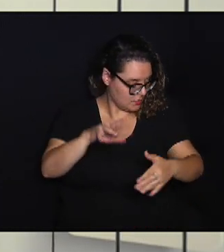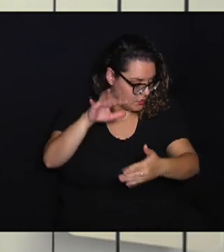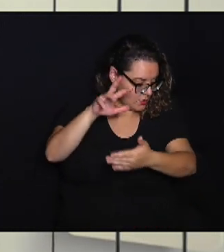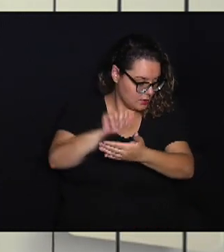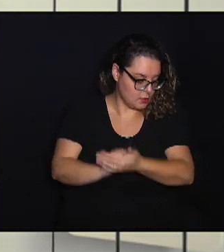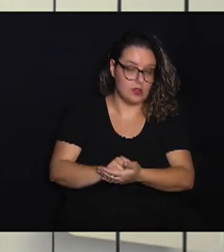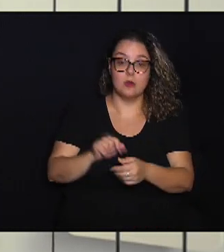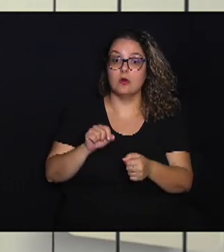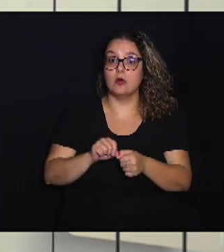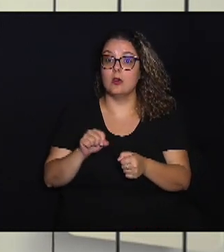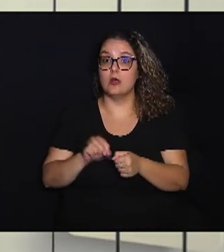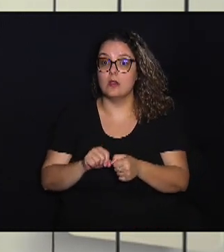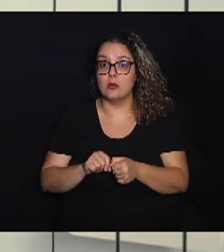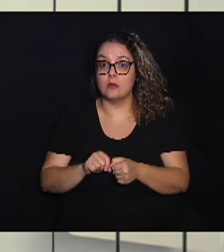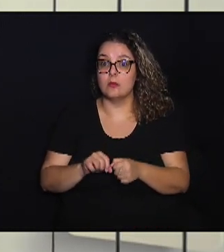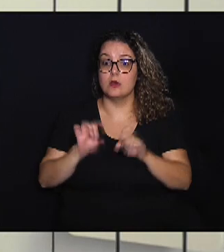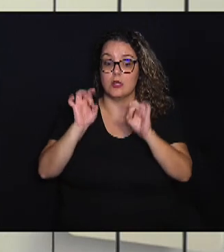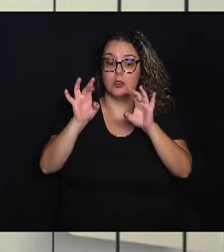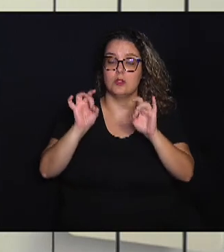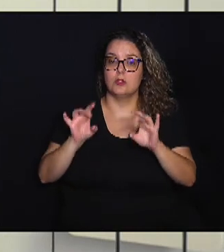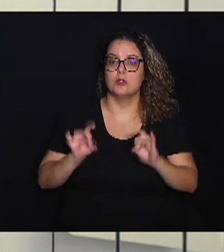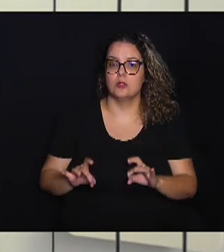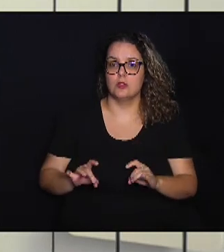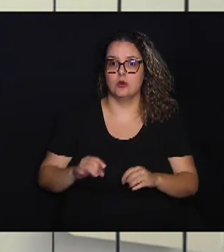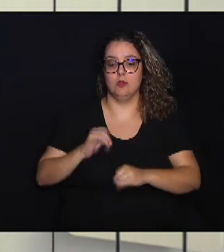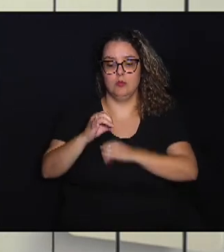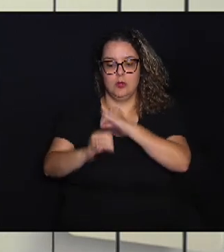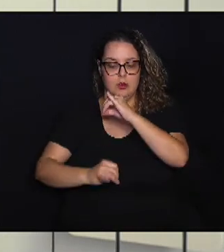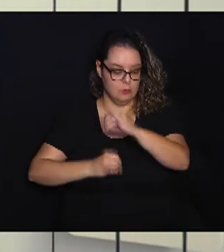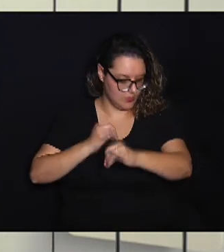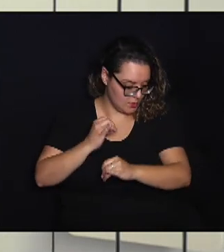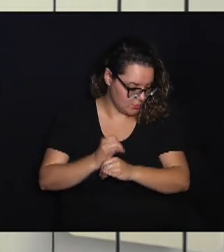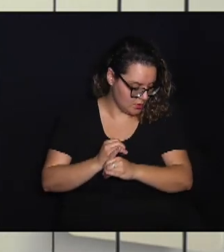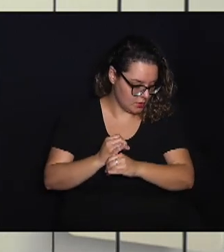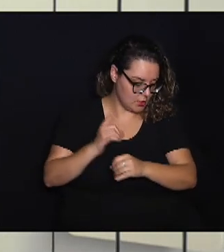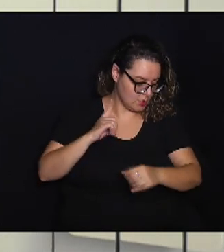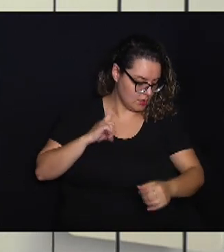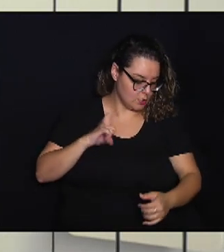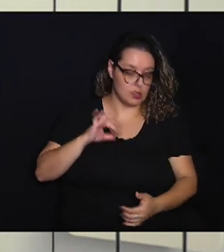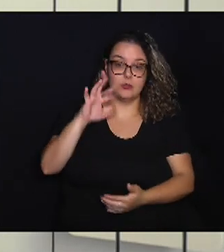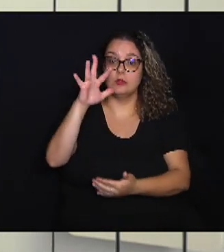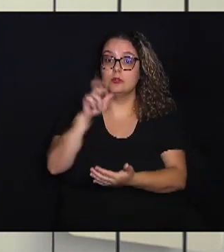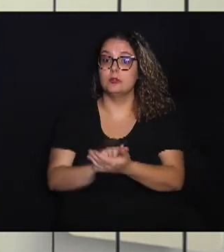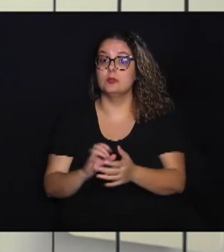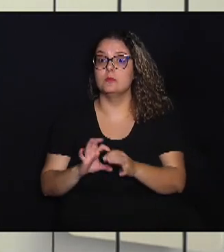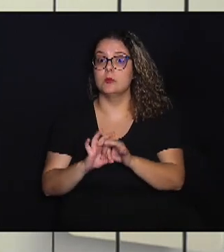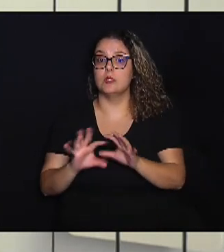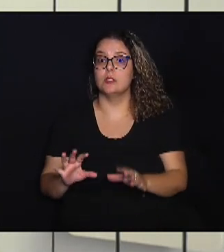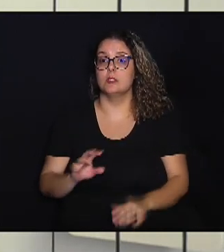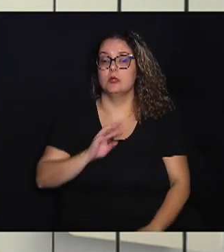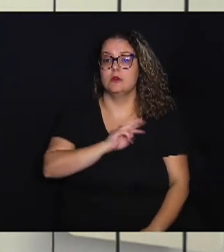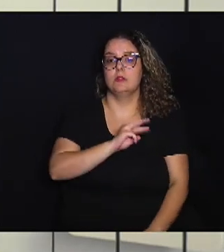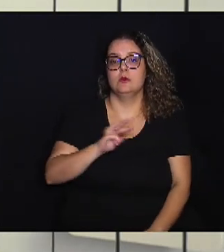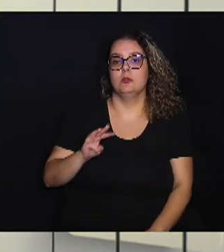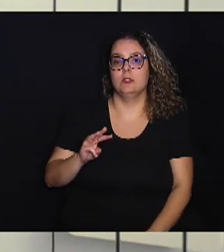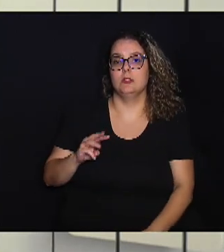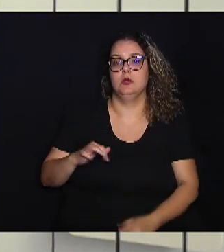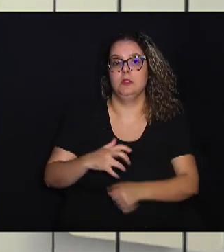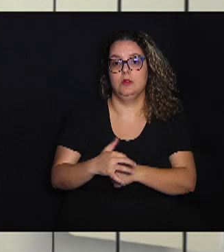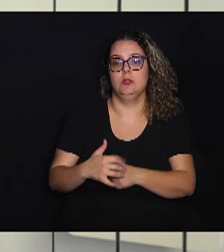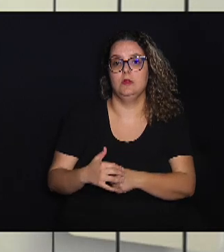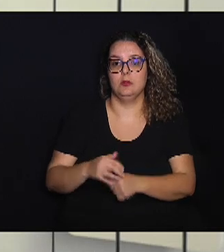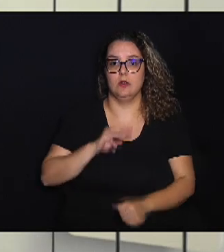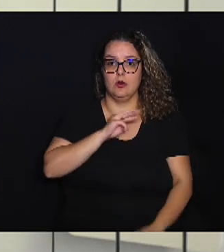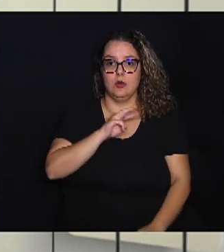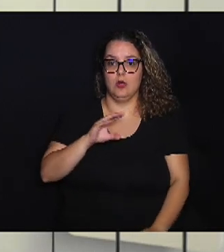ser realizada exclusivamente pela internet. Tem um formulário disponível na página eletrônica. É só você